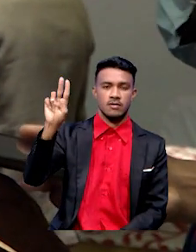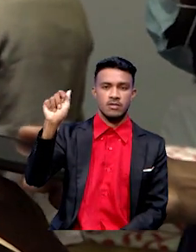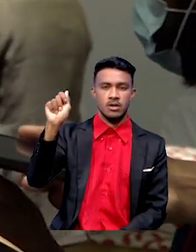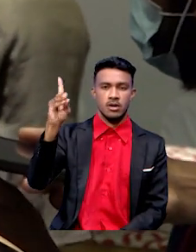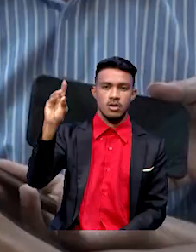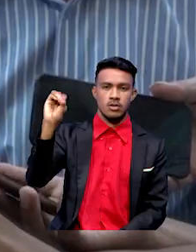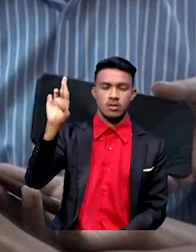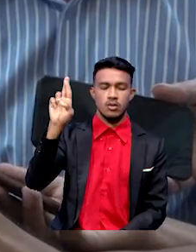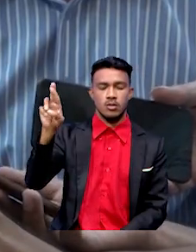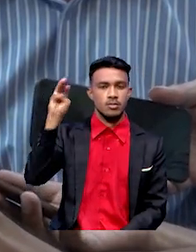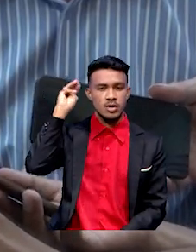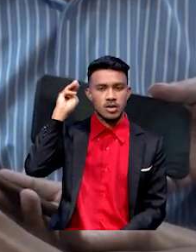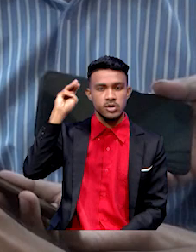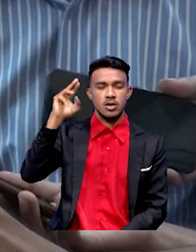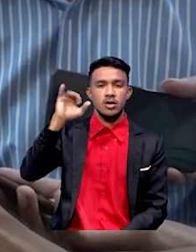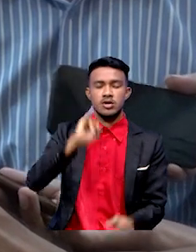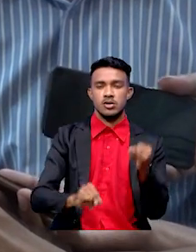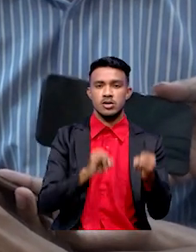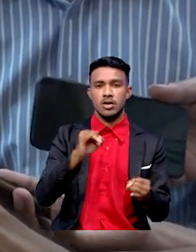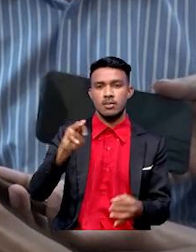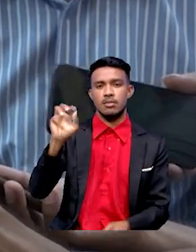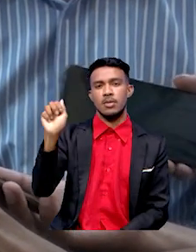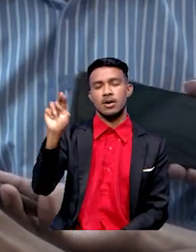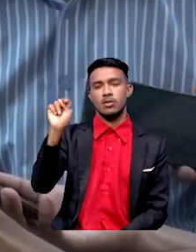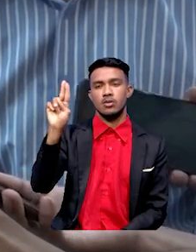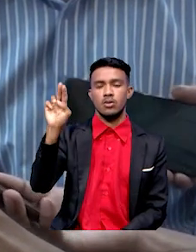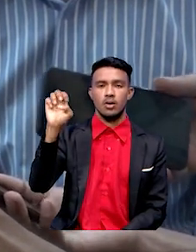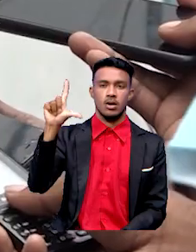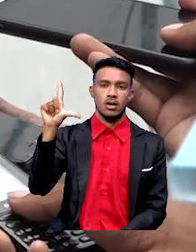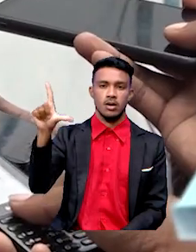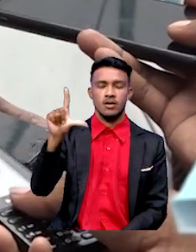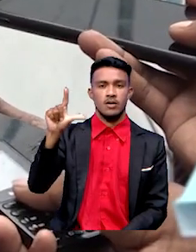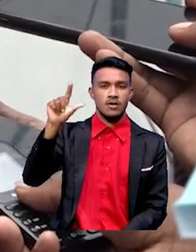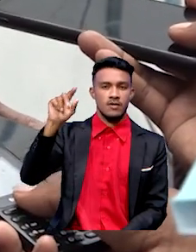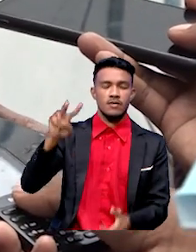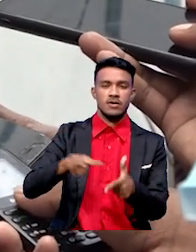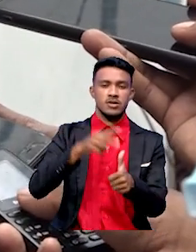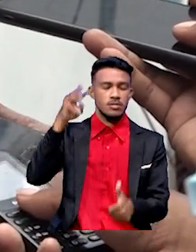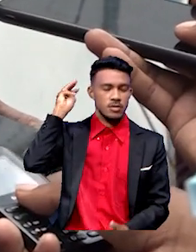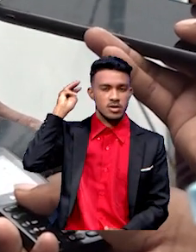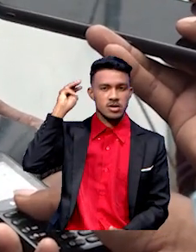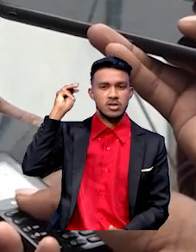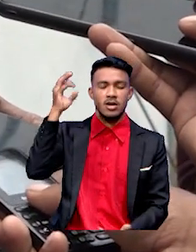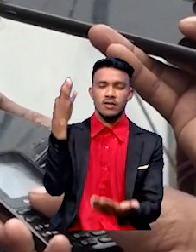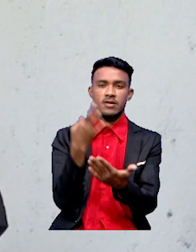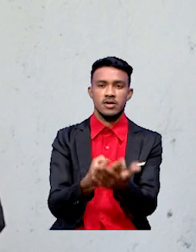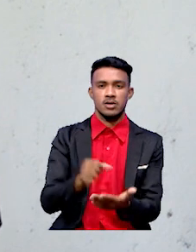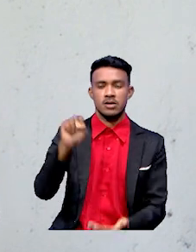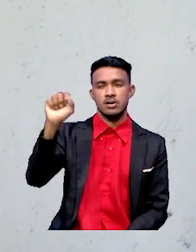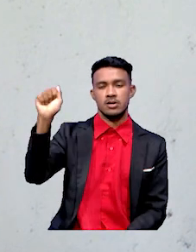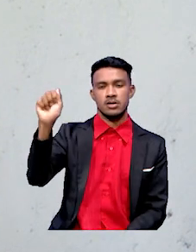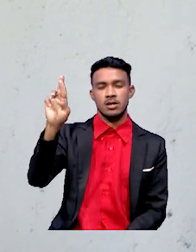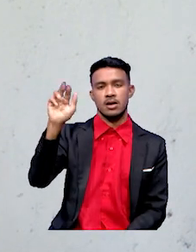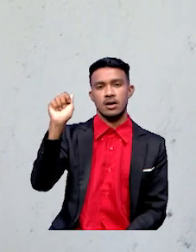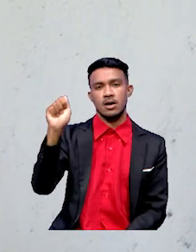Pires, Ministro Justiça Manuel Cárceres da Costa, Vice-Ministra Finanças Sara Lobo Brites, no Secretário Estado para